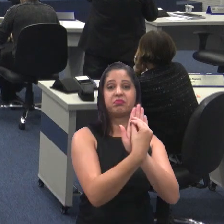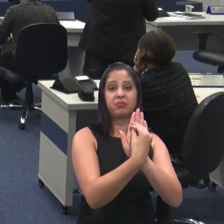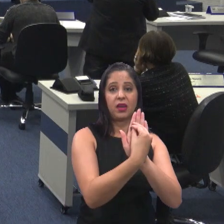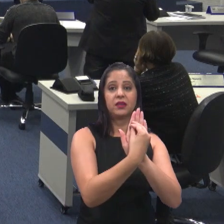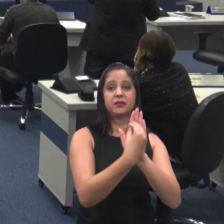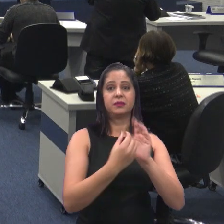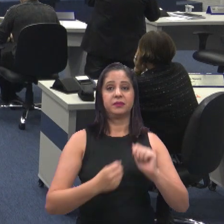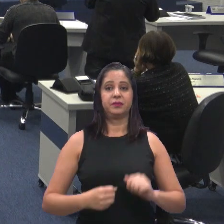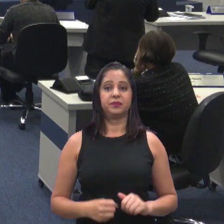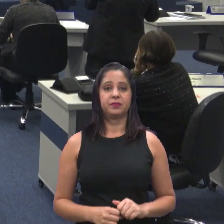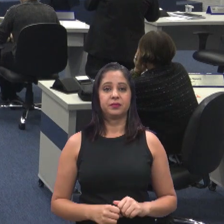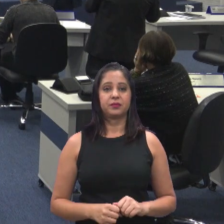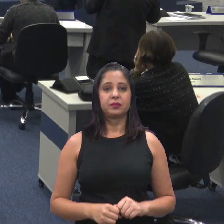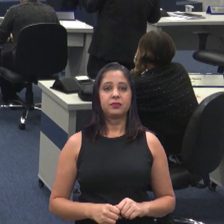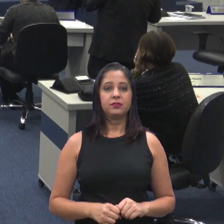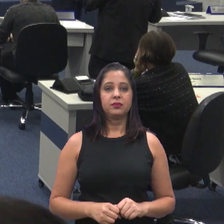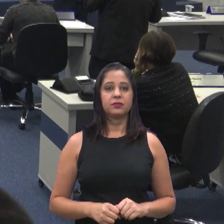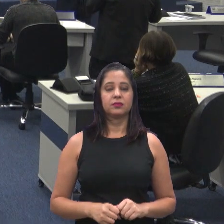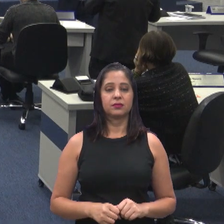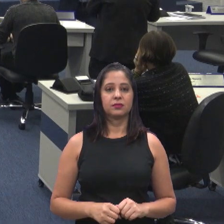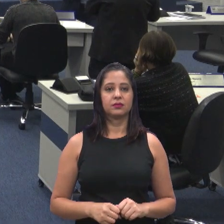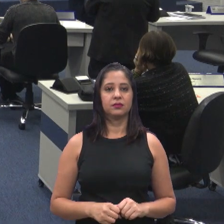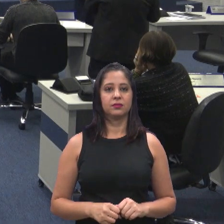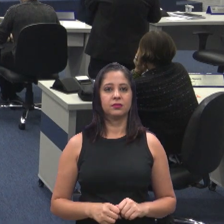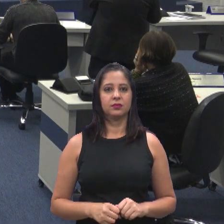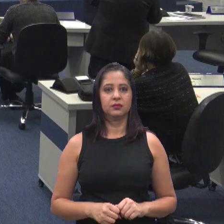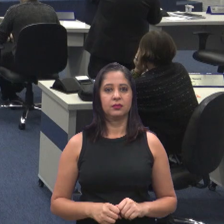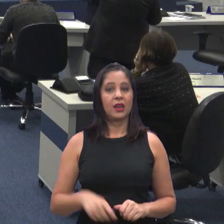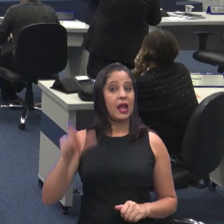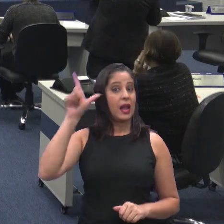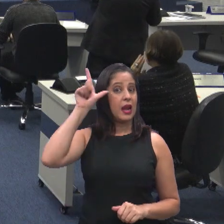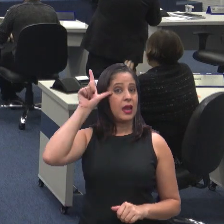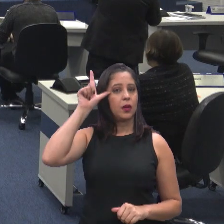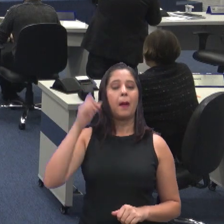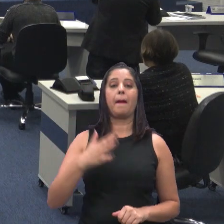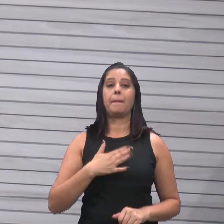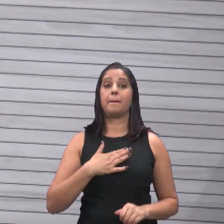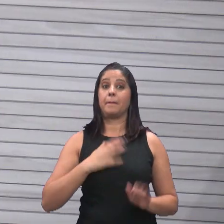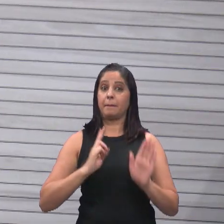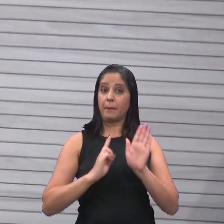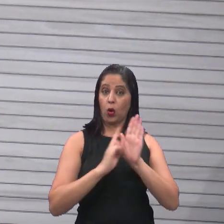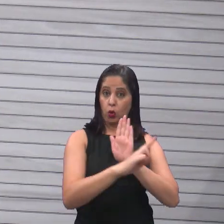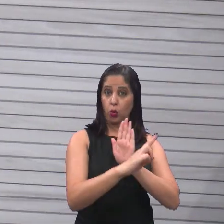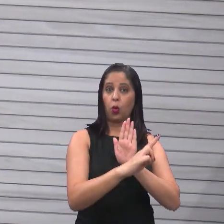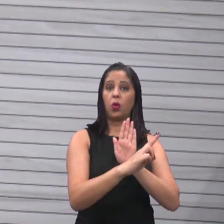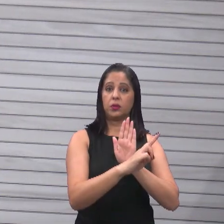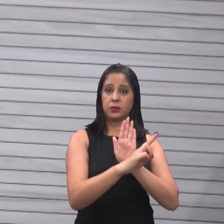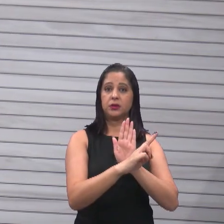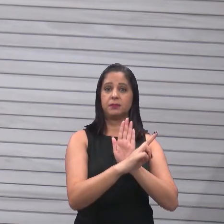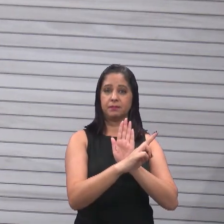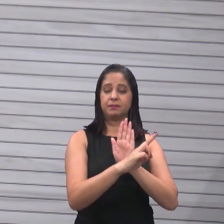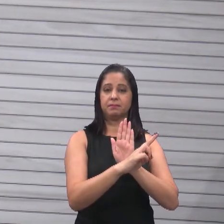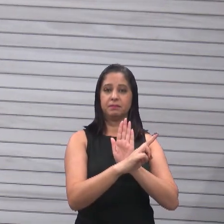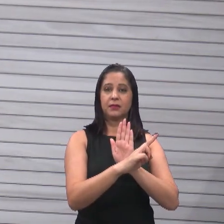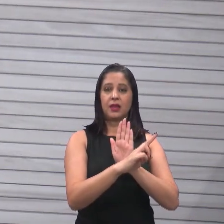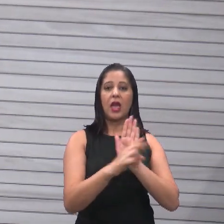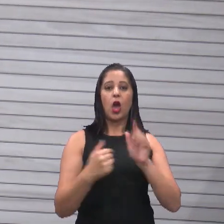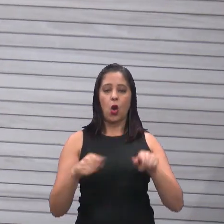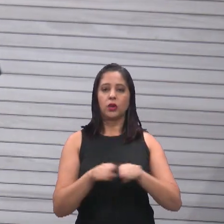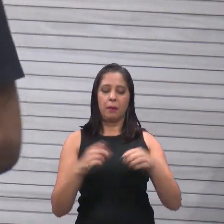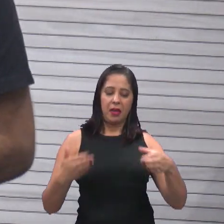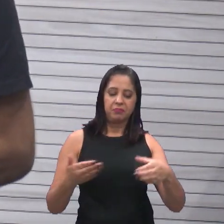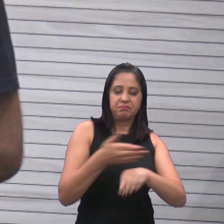Vida. Questão de ordem, vereador Lino Bispo. Também o vereador Lino Bispo me coloca à disposição, presidente, para participar dessa